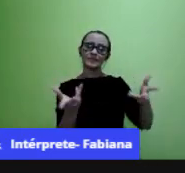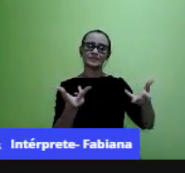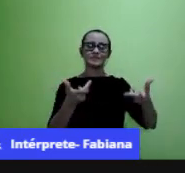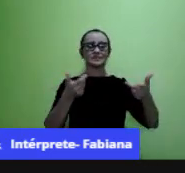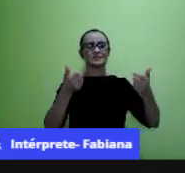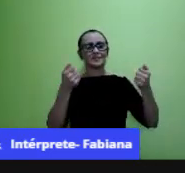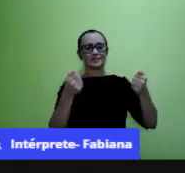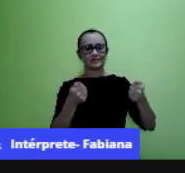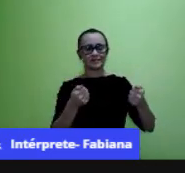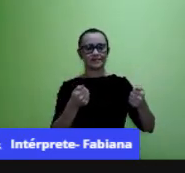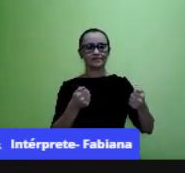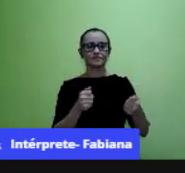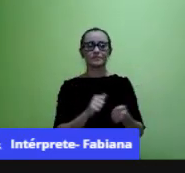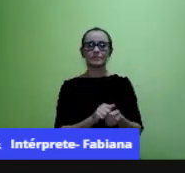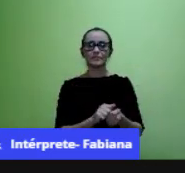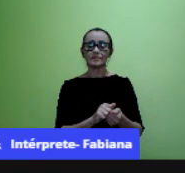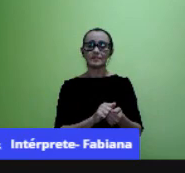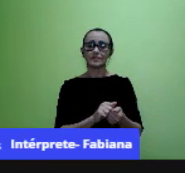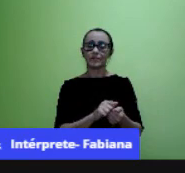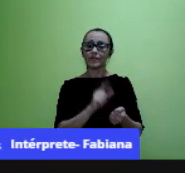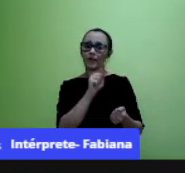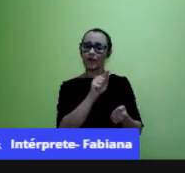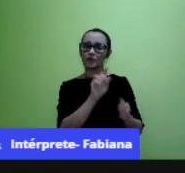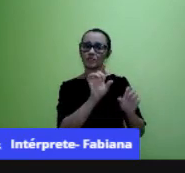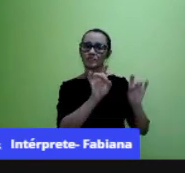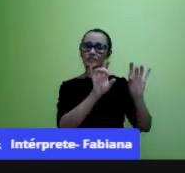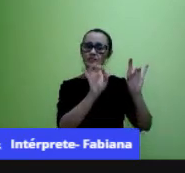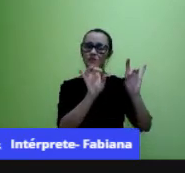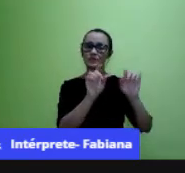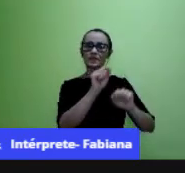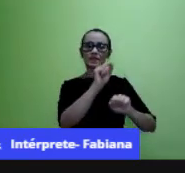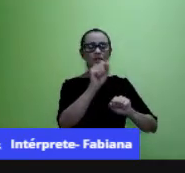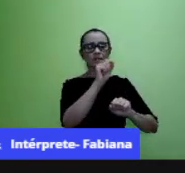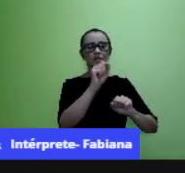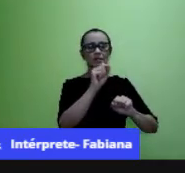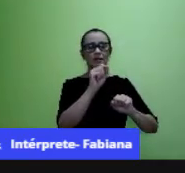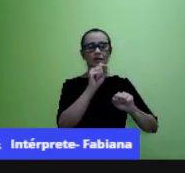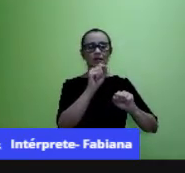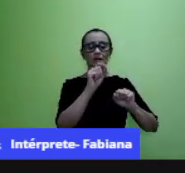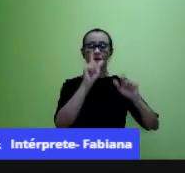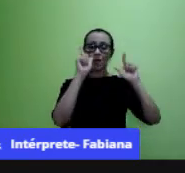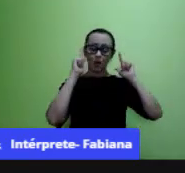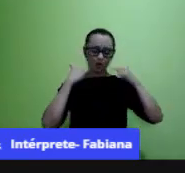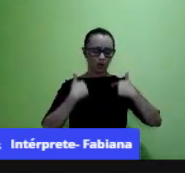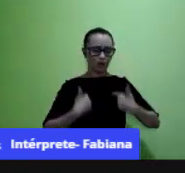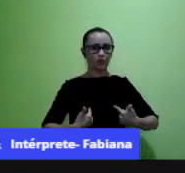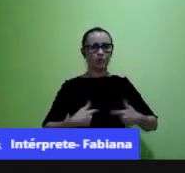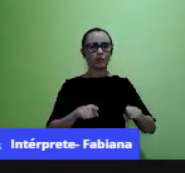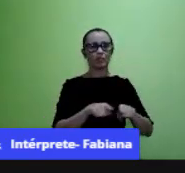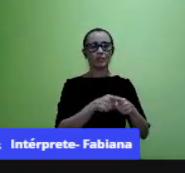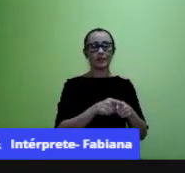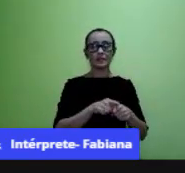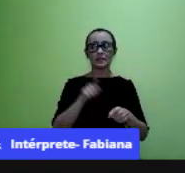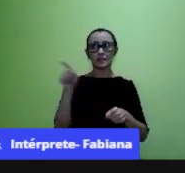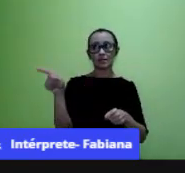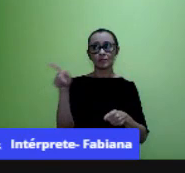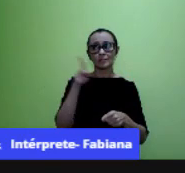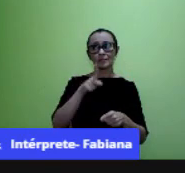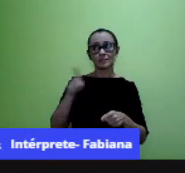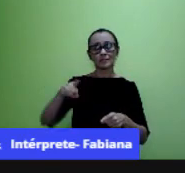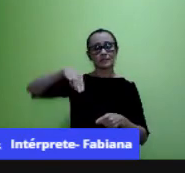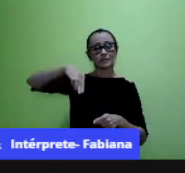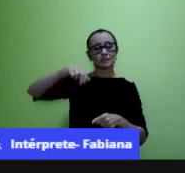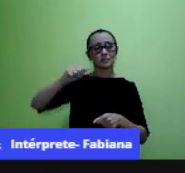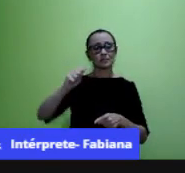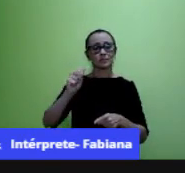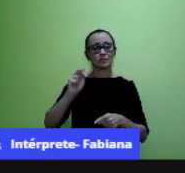de repente, é conhecimento da parte do corpo. Mas a professora Maria, o que ela quer é ritmo. Então, mas